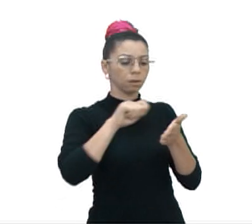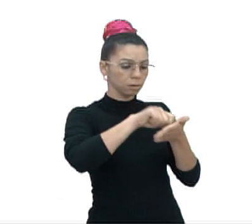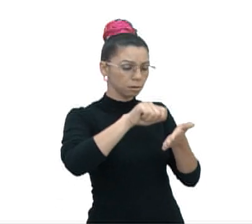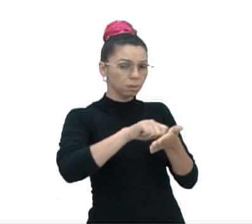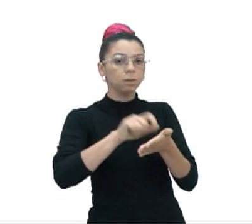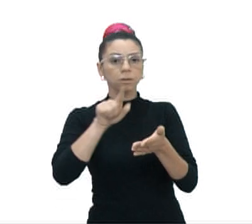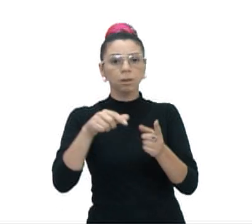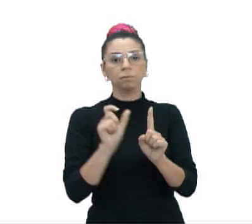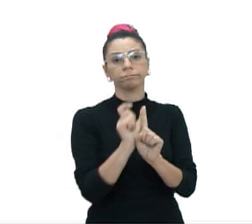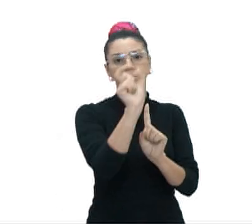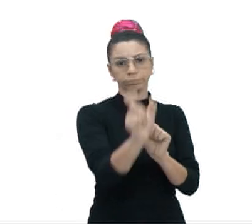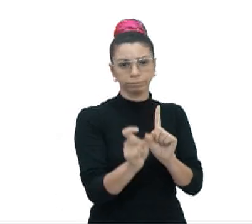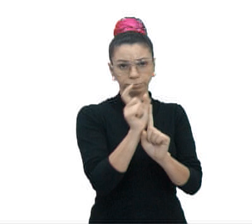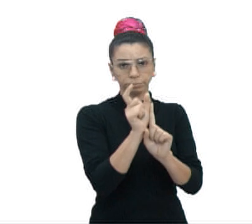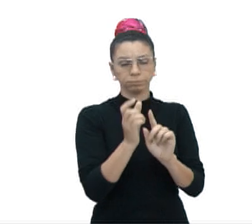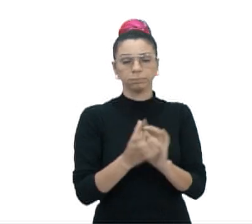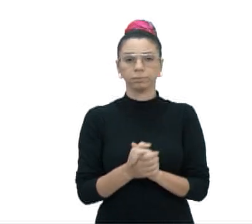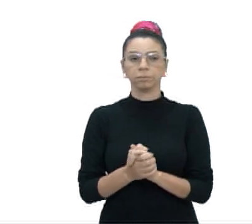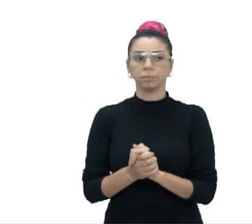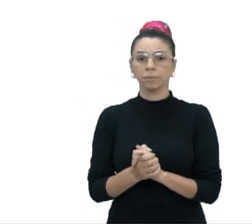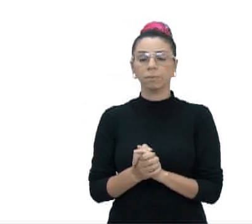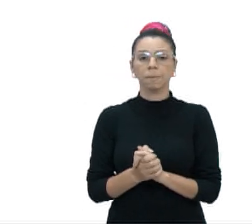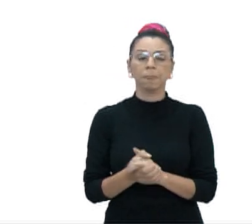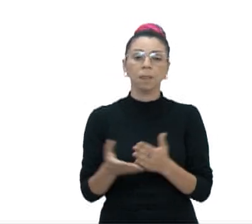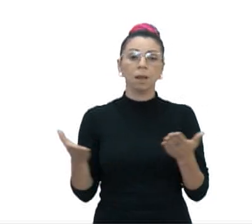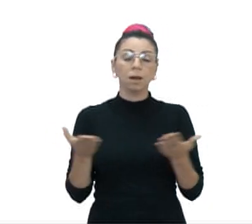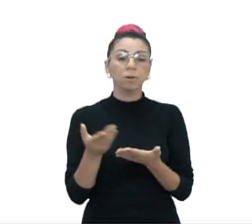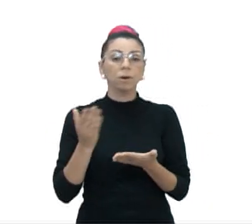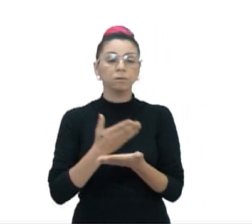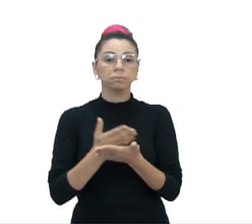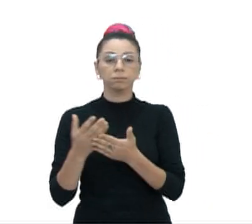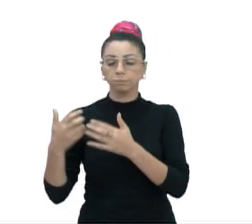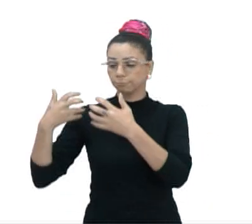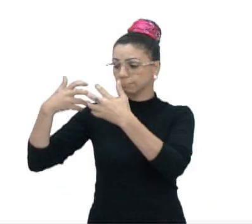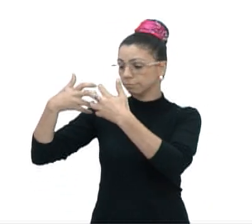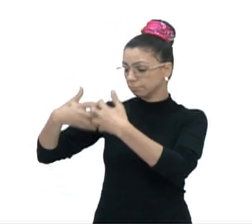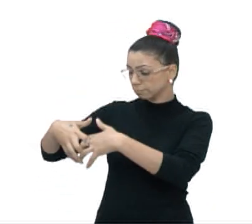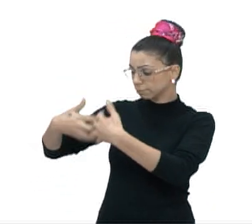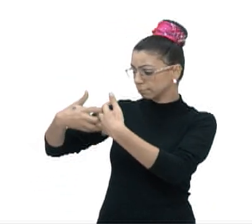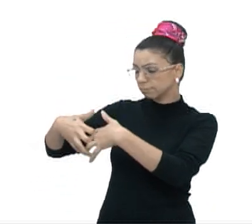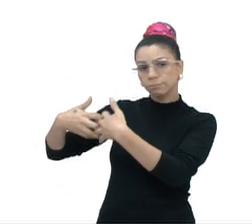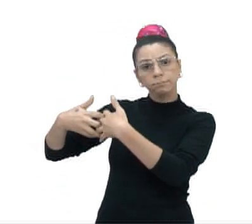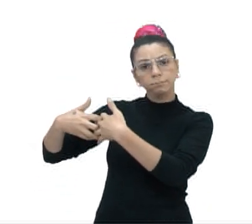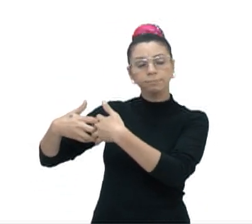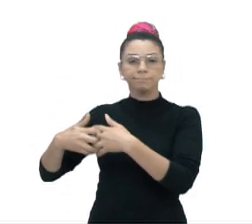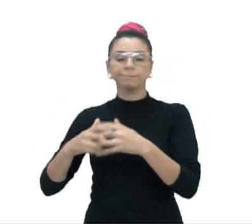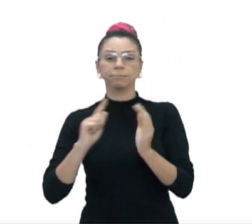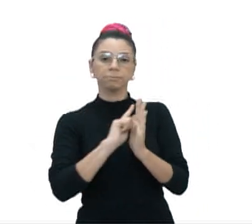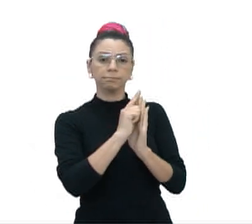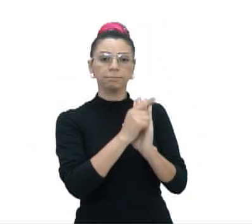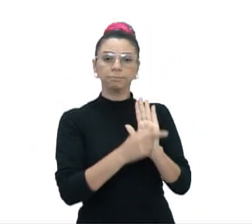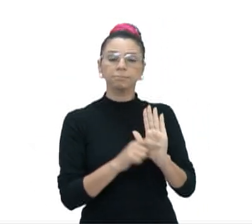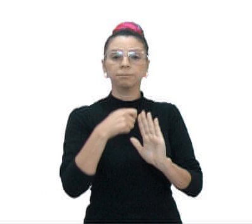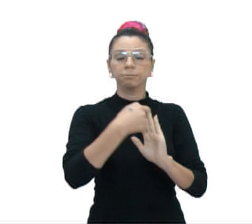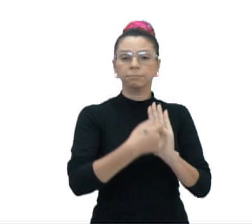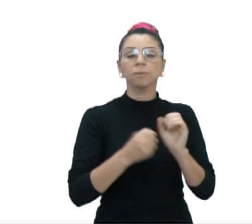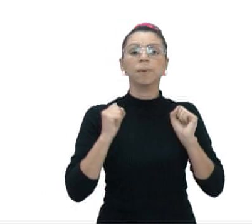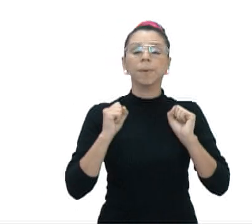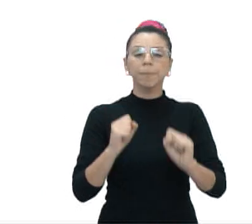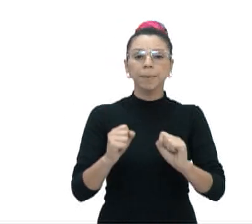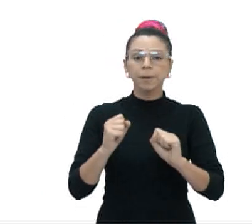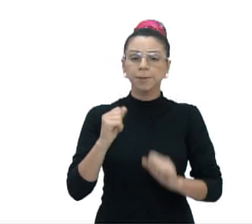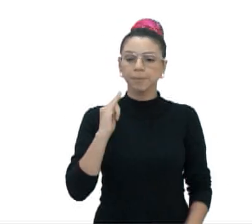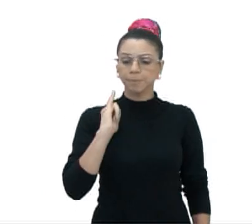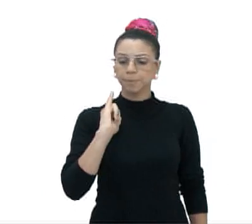ok? Vamos começar então refletindo. Quais gêneros textuais podem contar